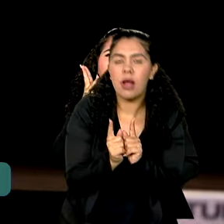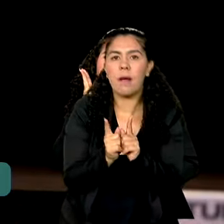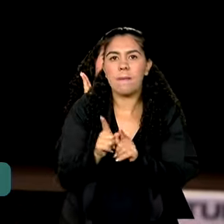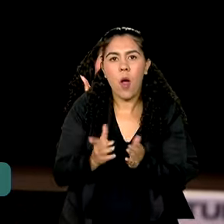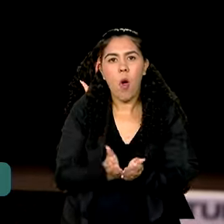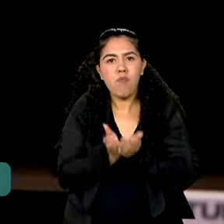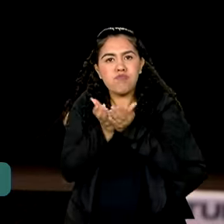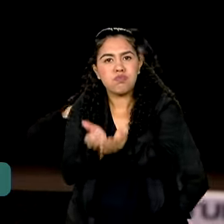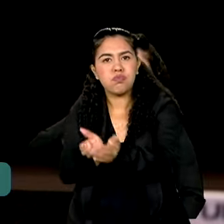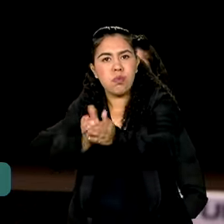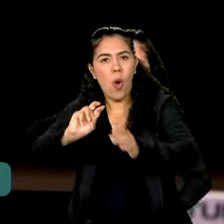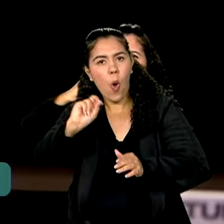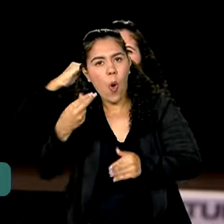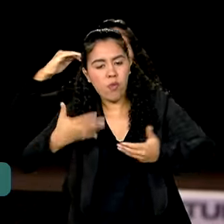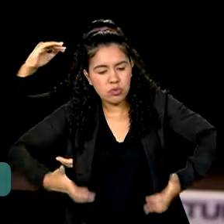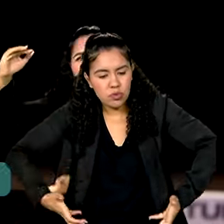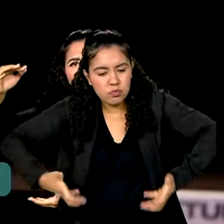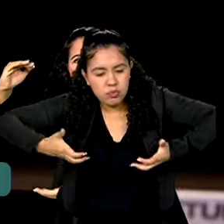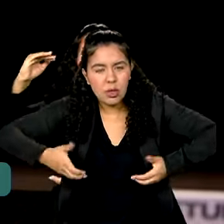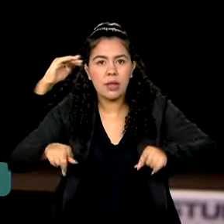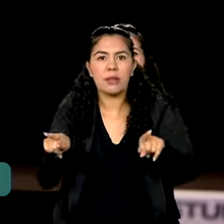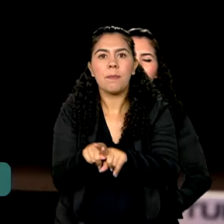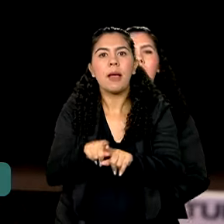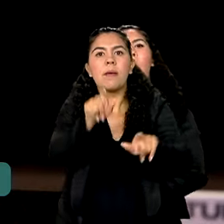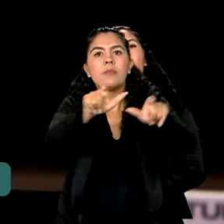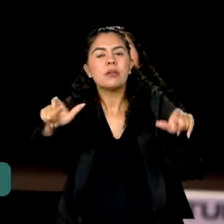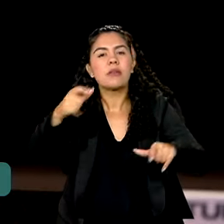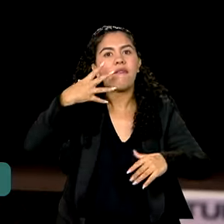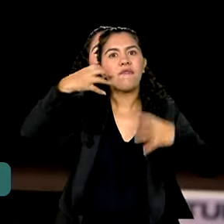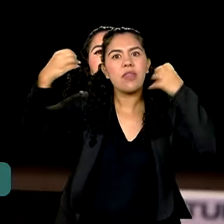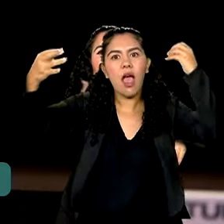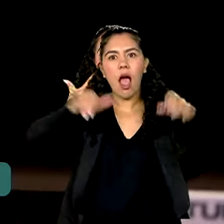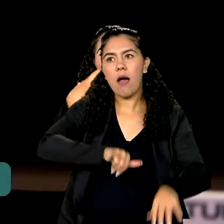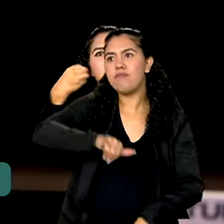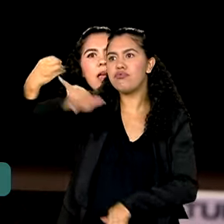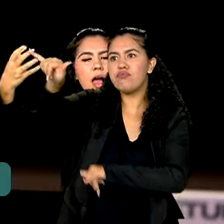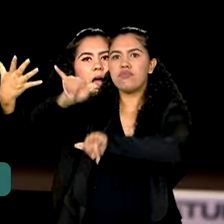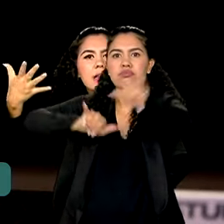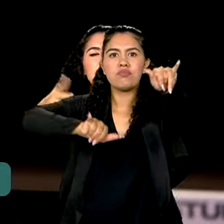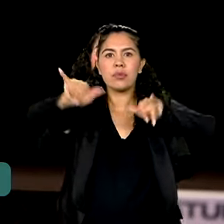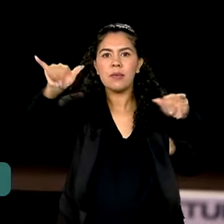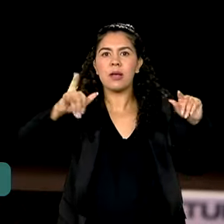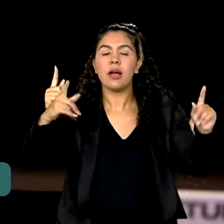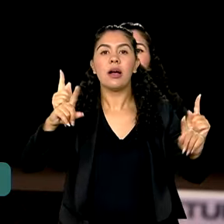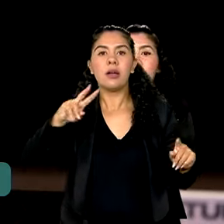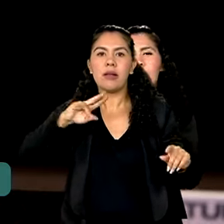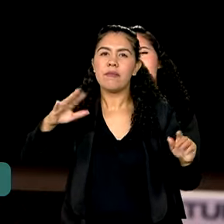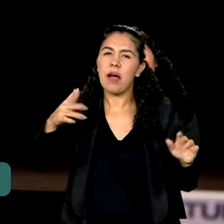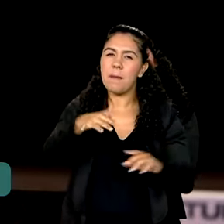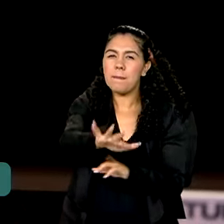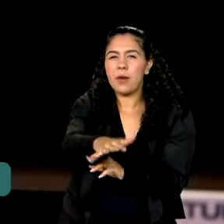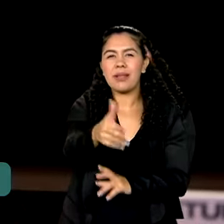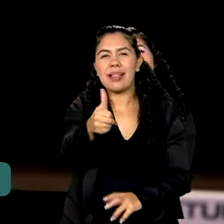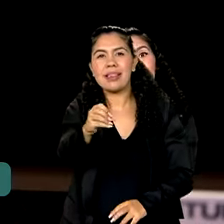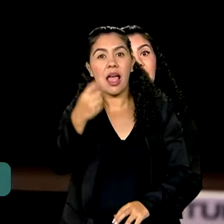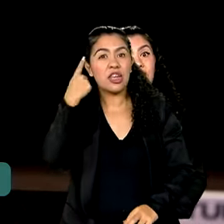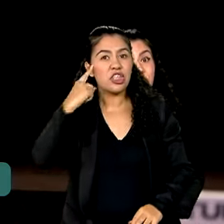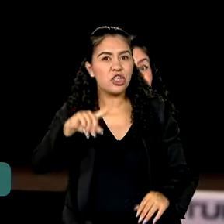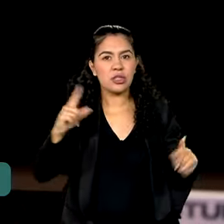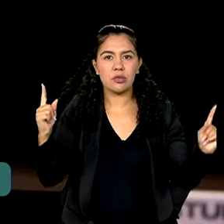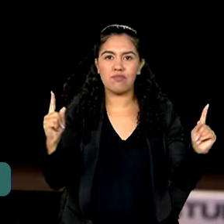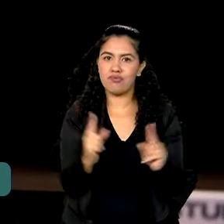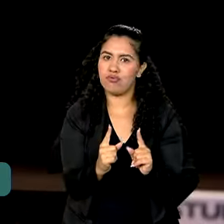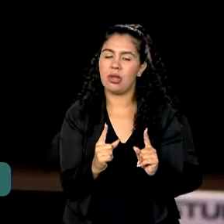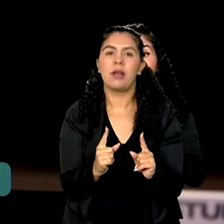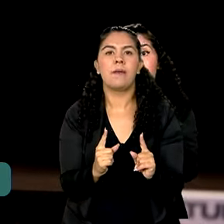ou mesmo de pessoas que vão viajar, de algo em torno de 10 dias por baixo. Alguns